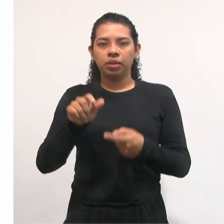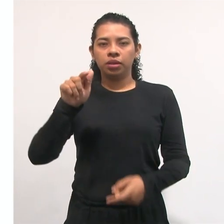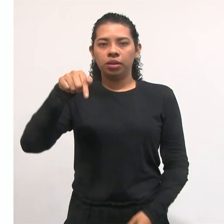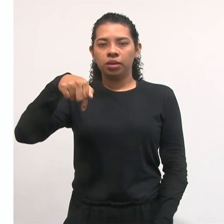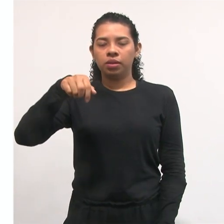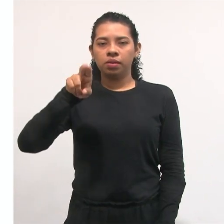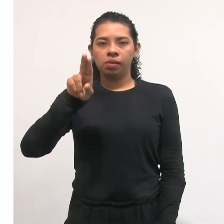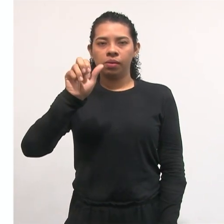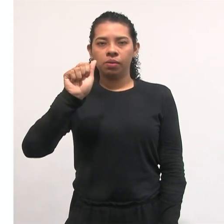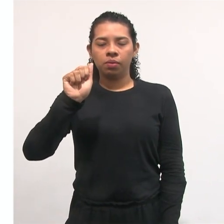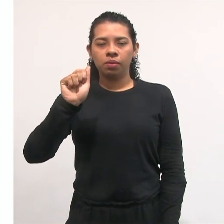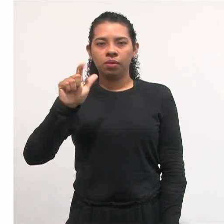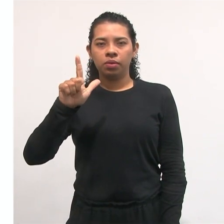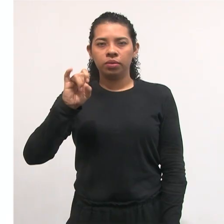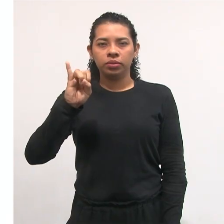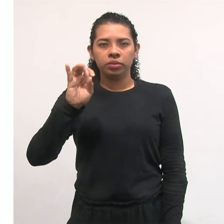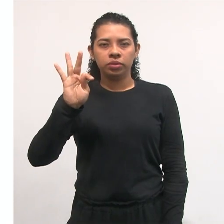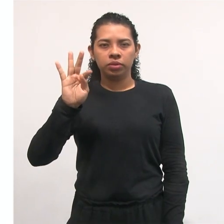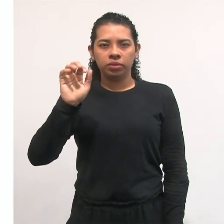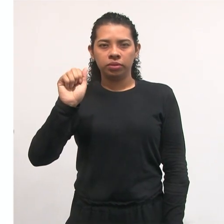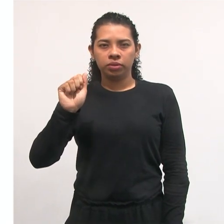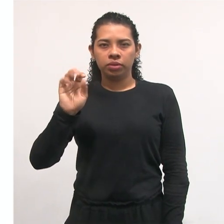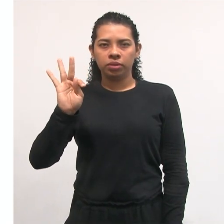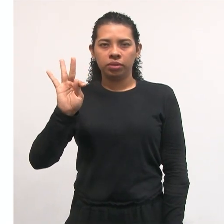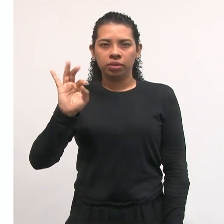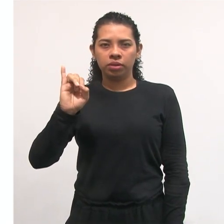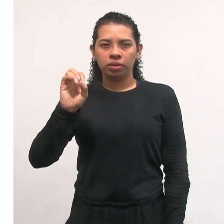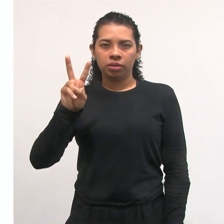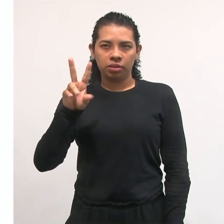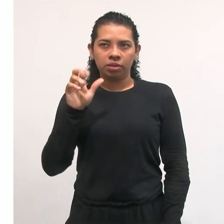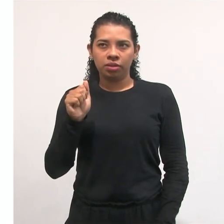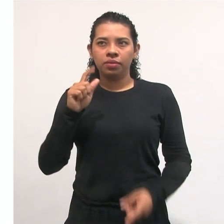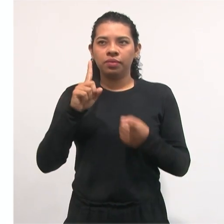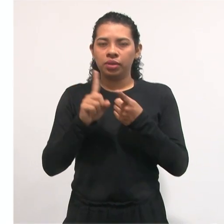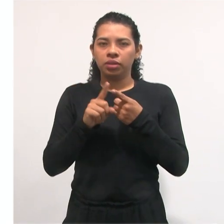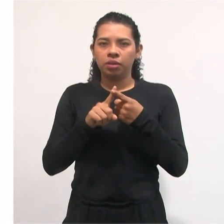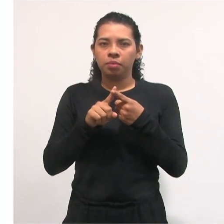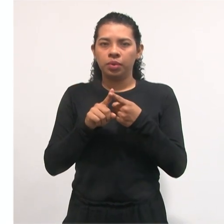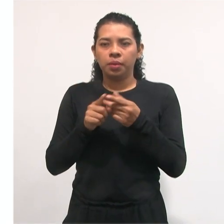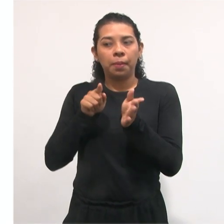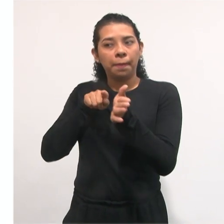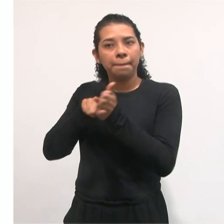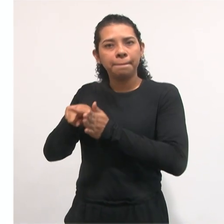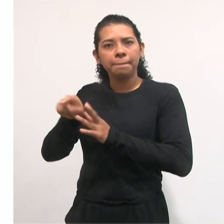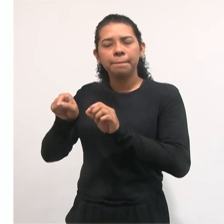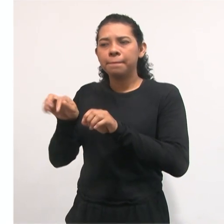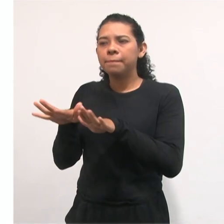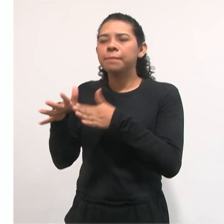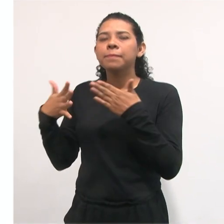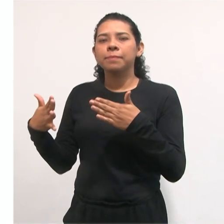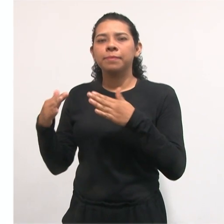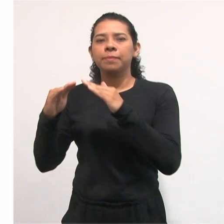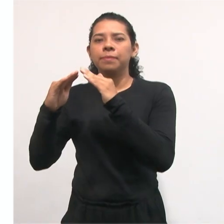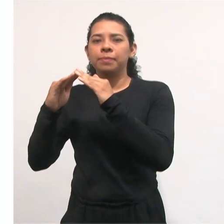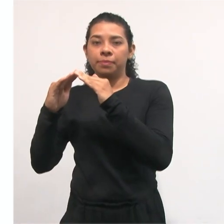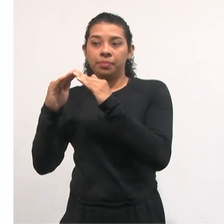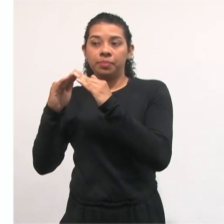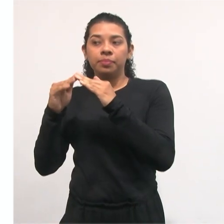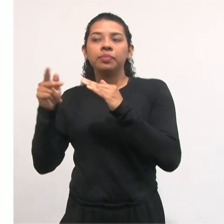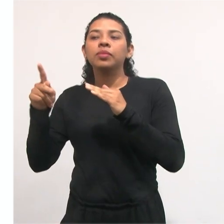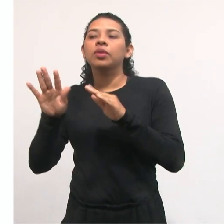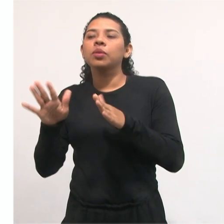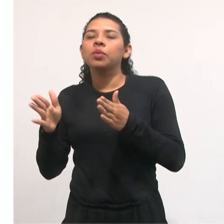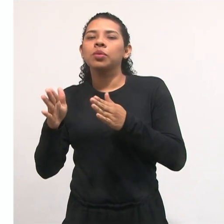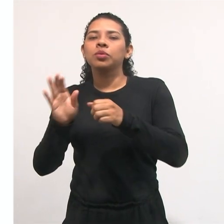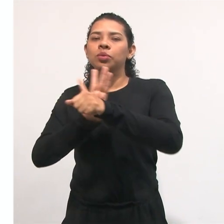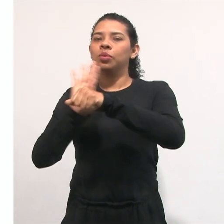exemplo, os pacientes desse posto de saúde. Então, você pode perguntar a ele, qual é o bairro que ele mora no município?